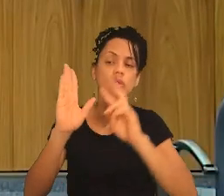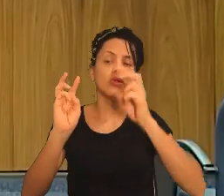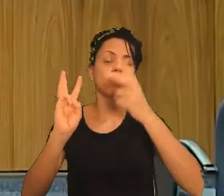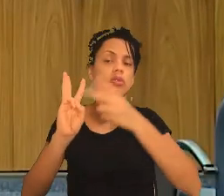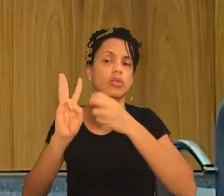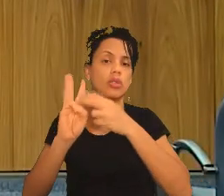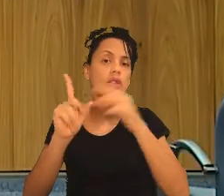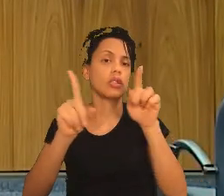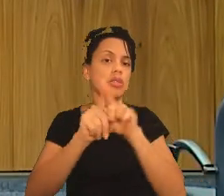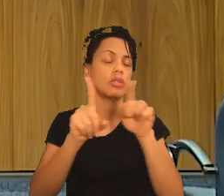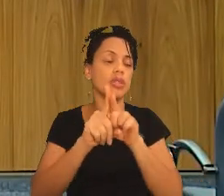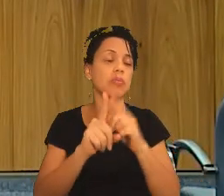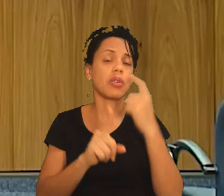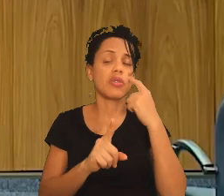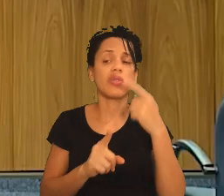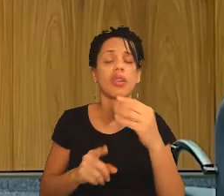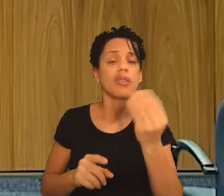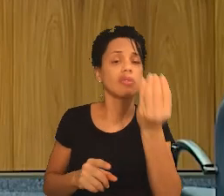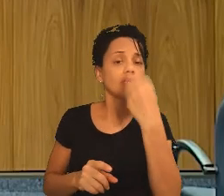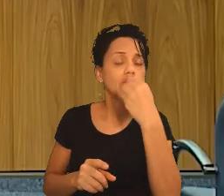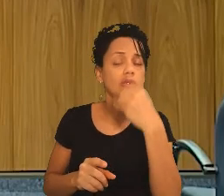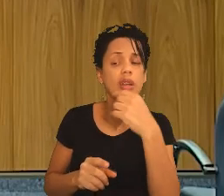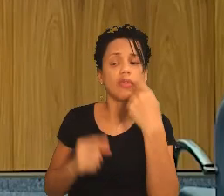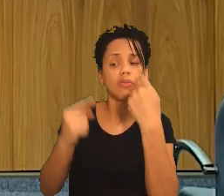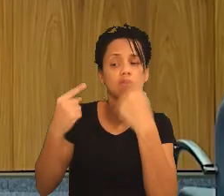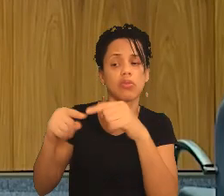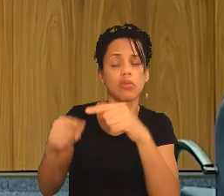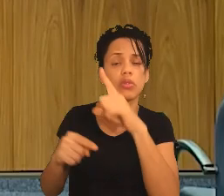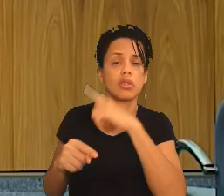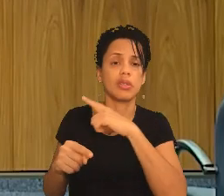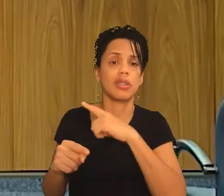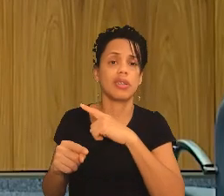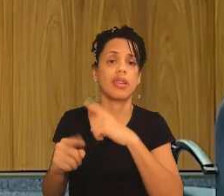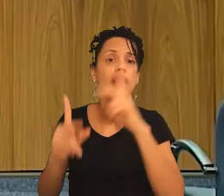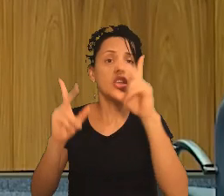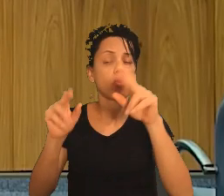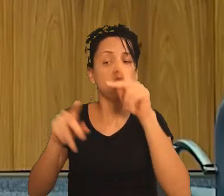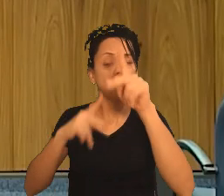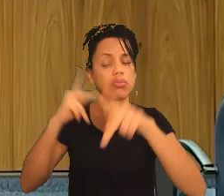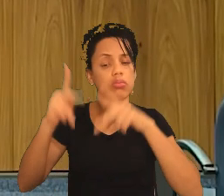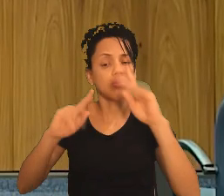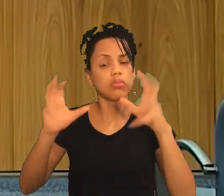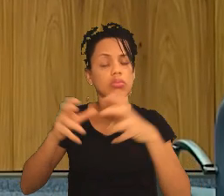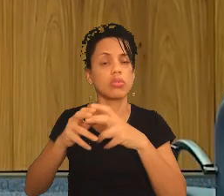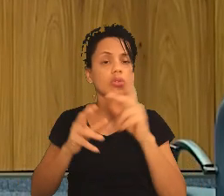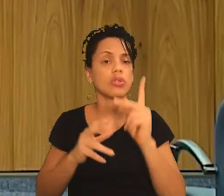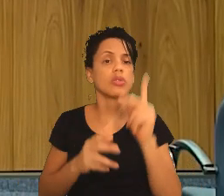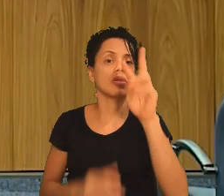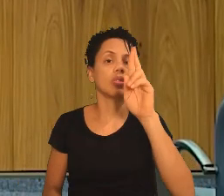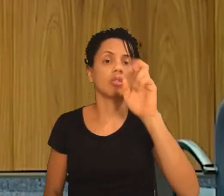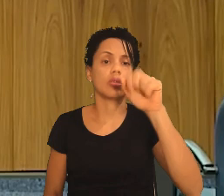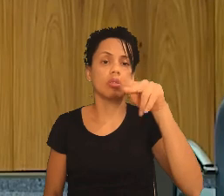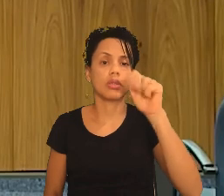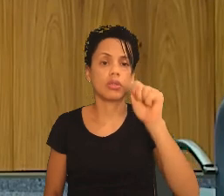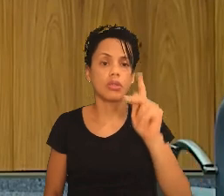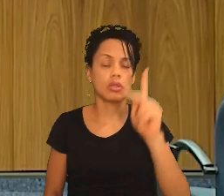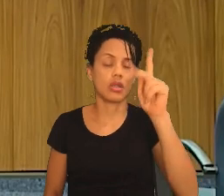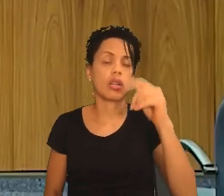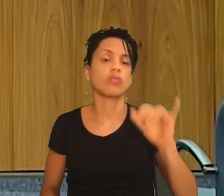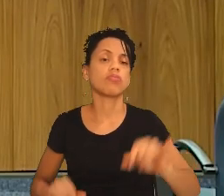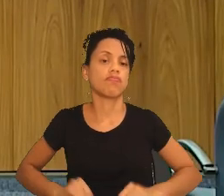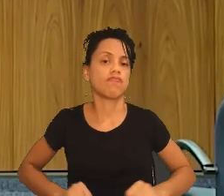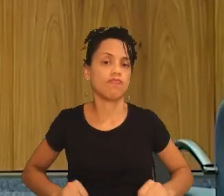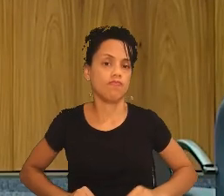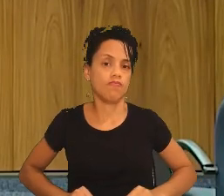que perduram até hoje e que influenciam tanto a nossa compreensão sobre os direitos territoriais indígenas,